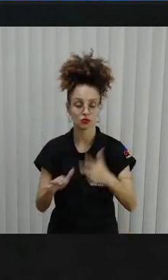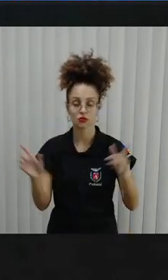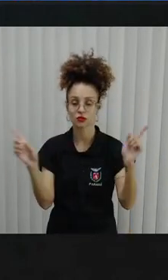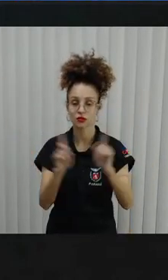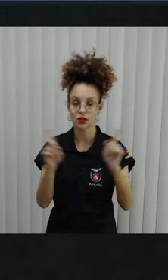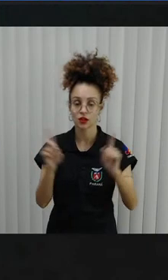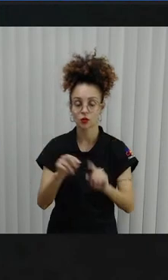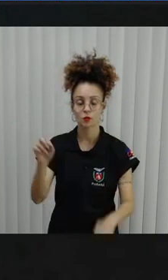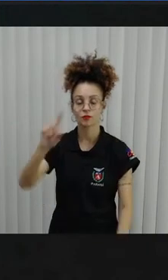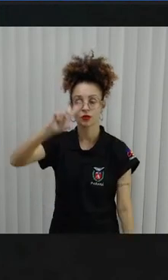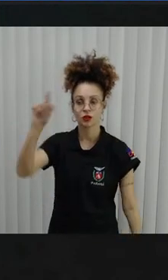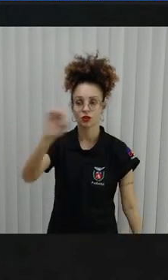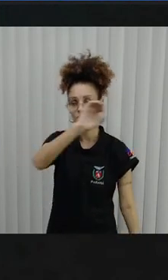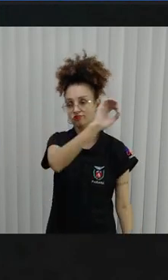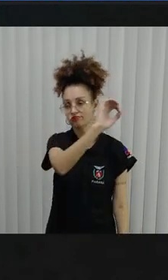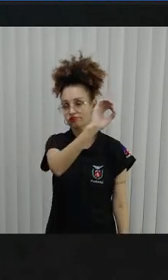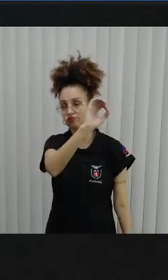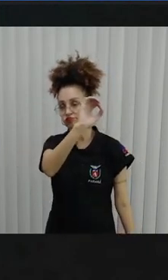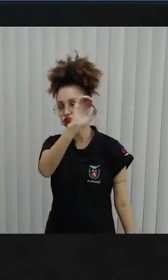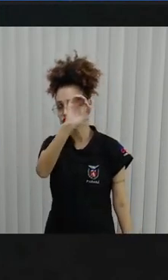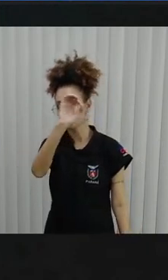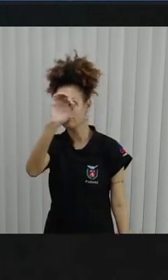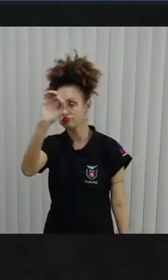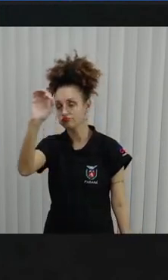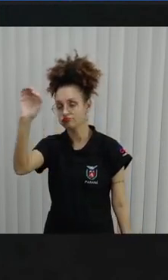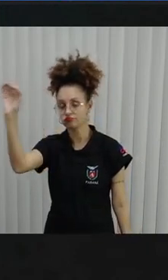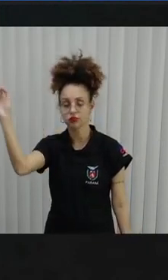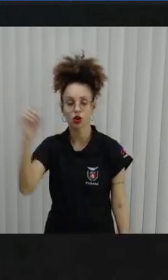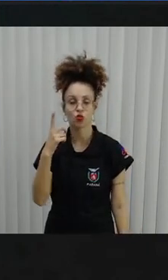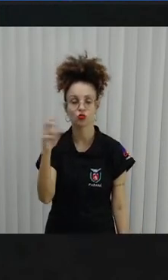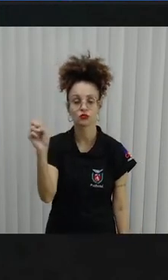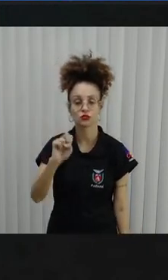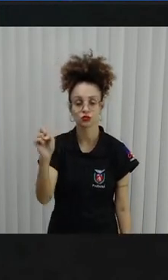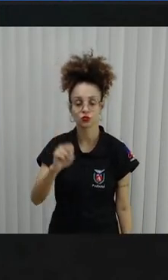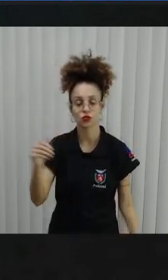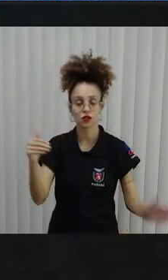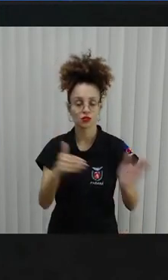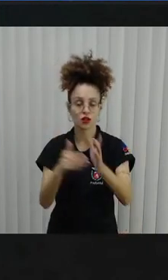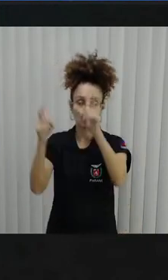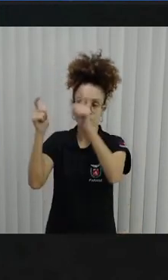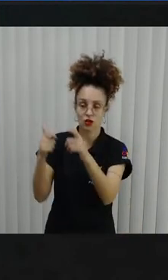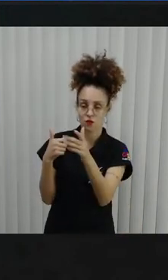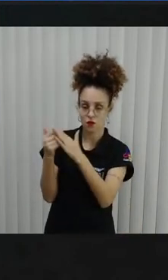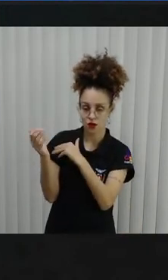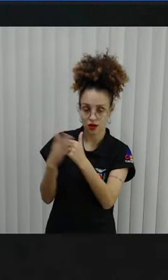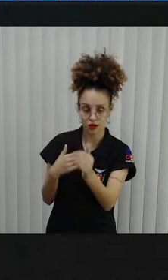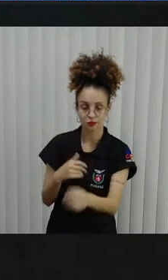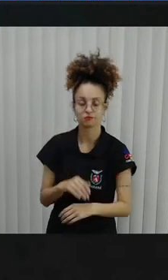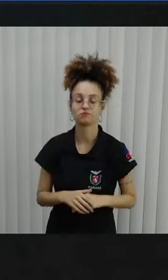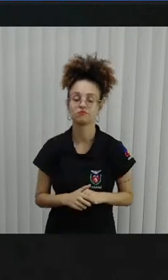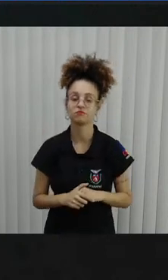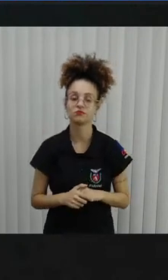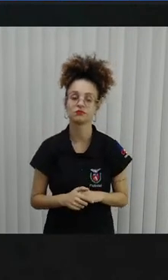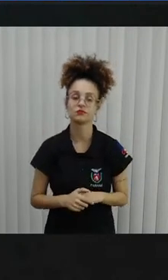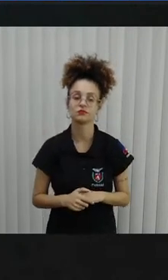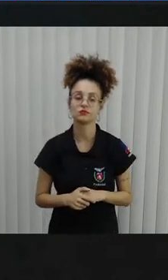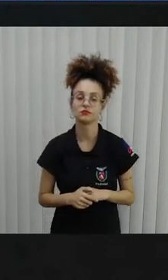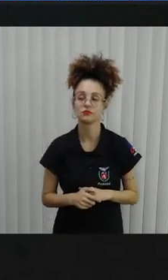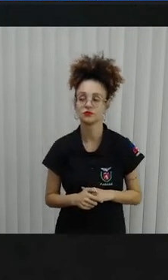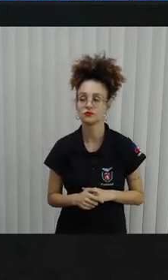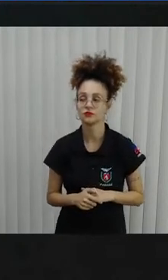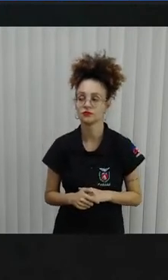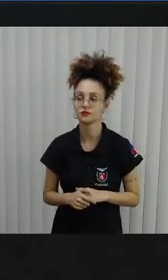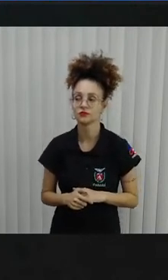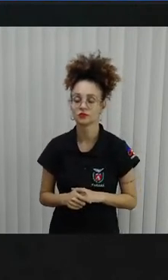que ela deslize. Então, eu vou colocar aqui, ó, um deslize. Por um segundo até a posição aleatória. Não, deslize. Deixa eu tirar esse código. Deslize